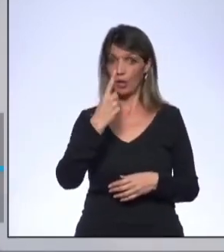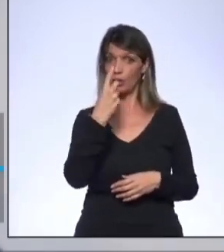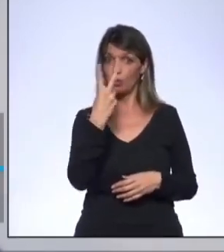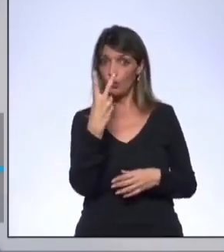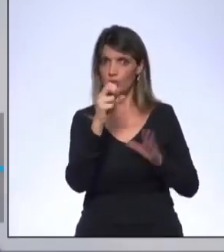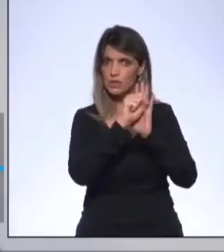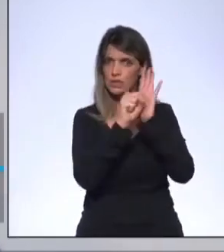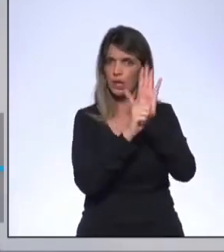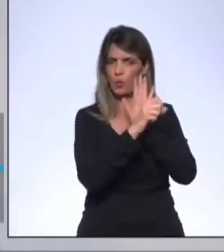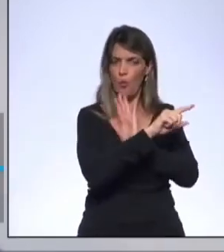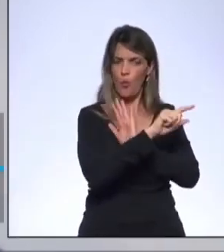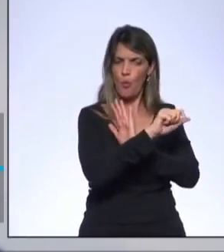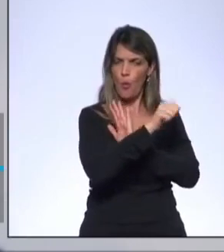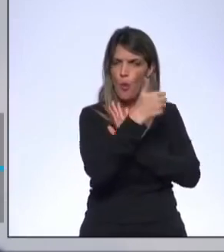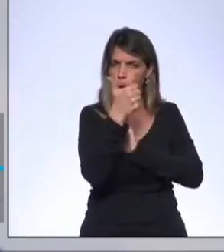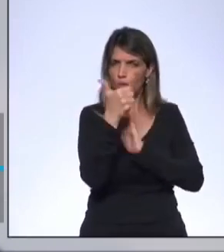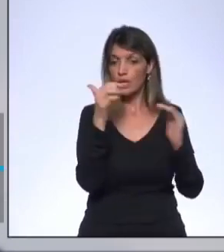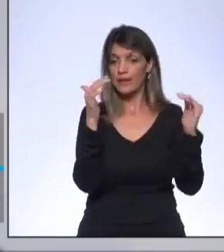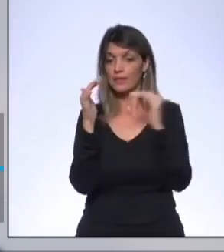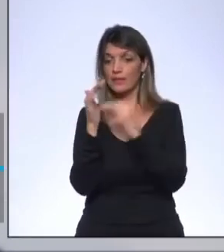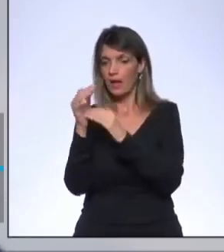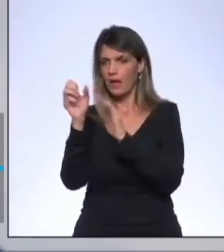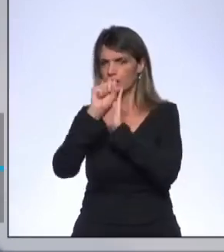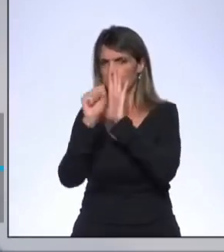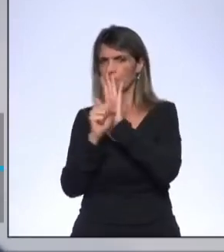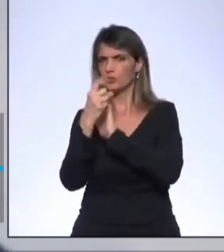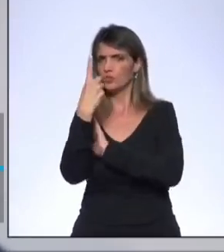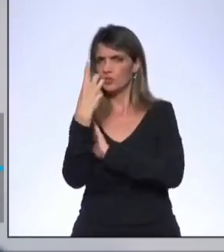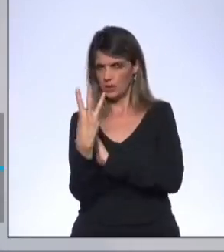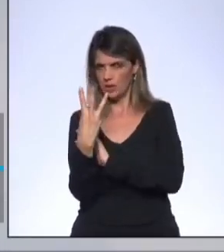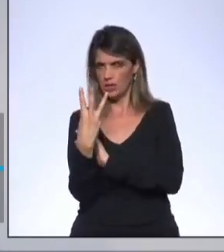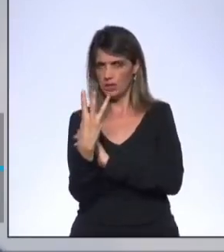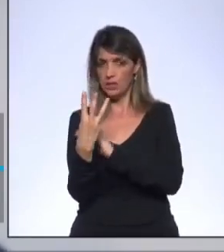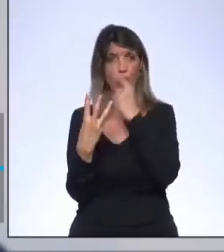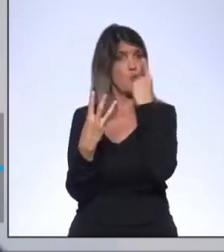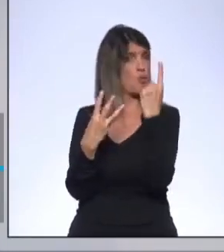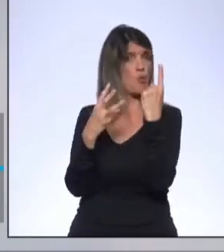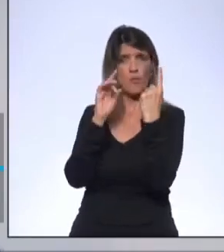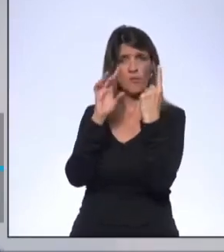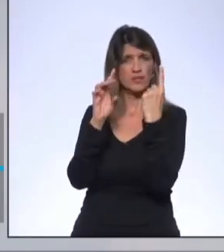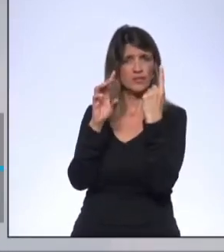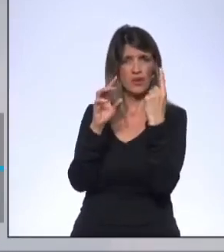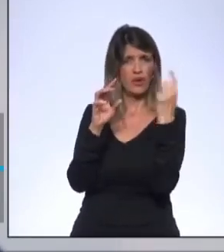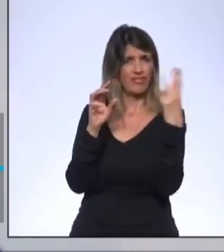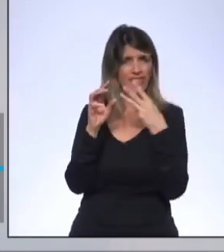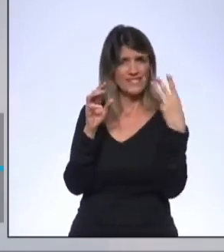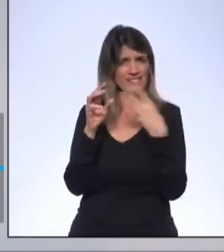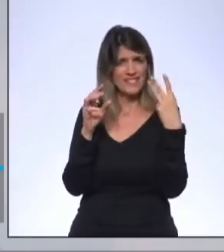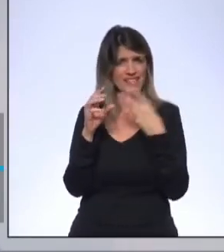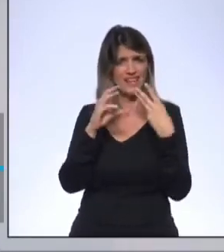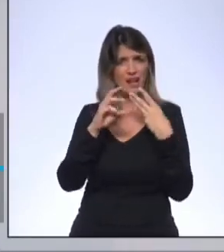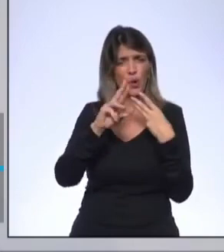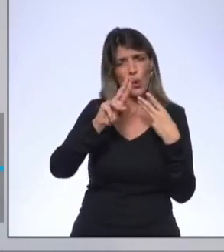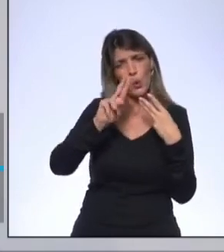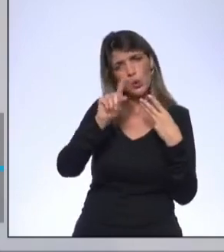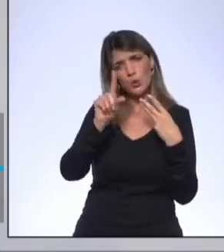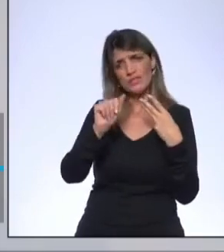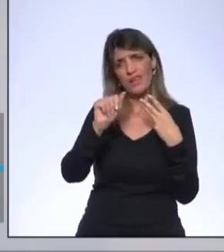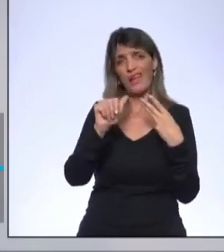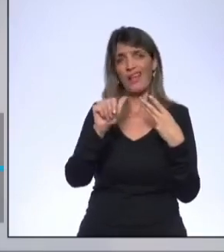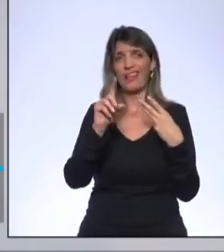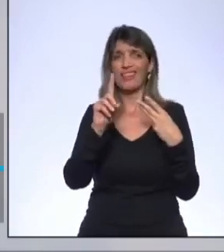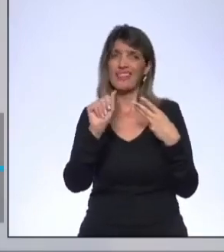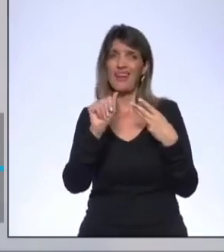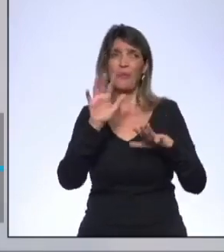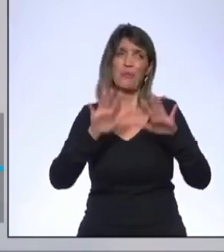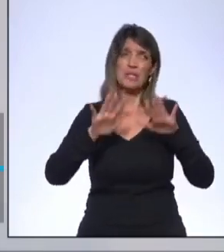século XI até o XIII, tá? E uma só, que foi a terceira cruzada, deu mais ou menos certo. Todas